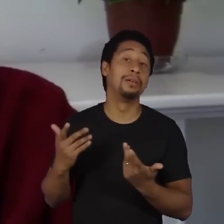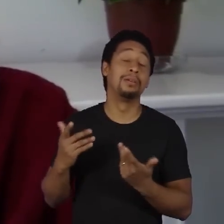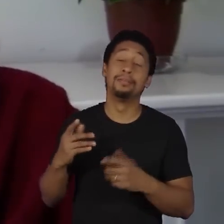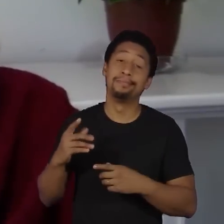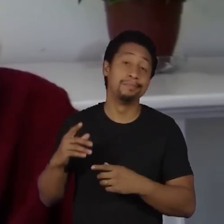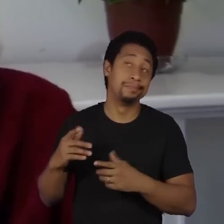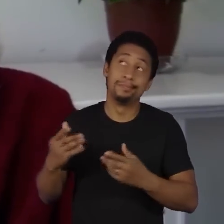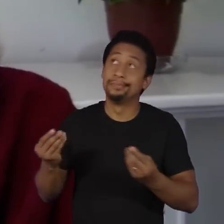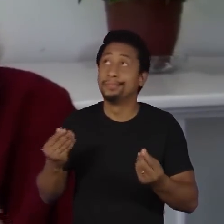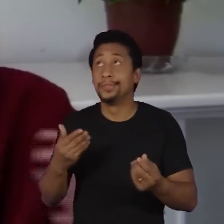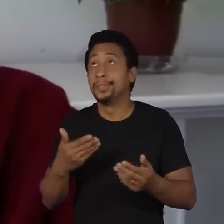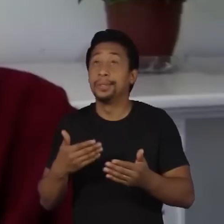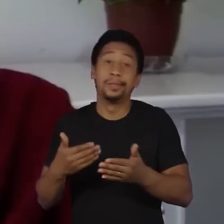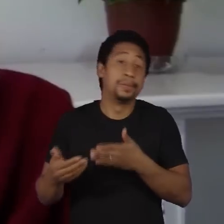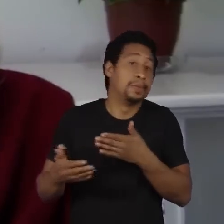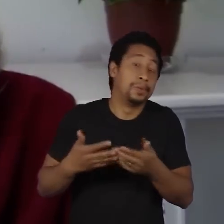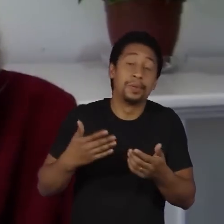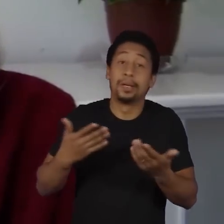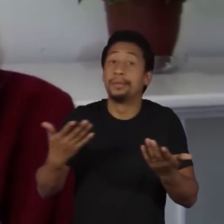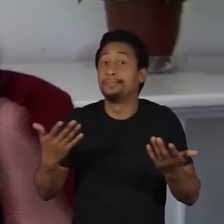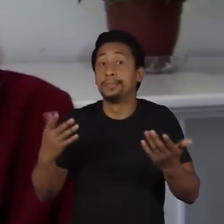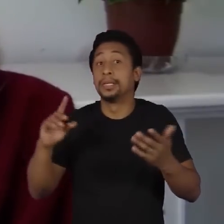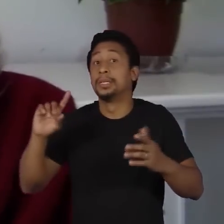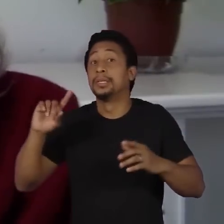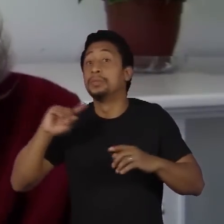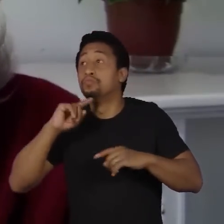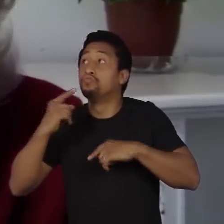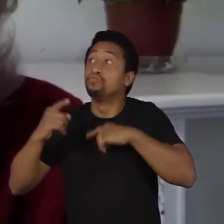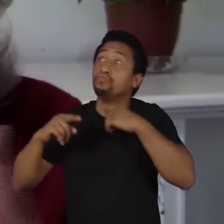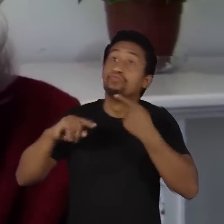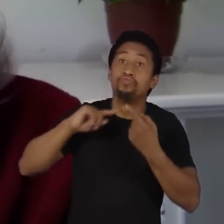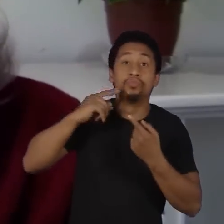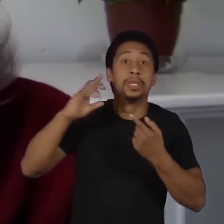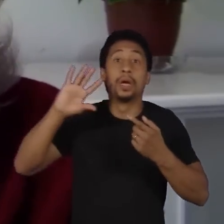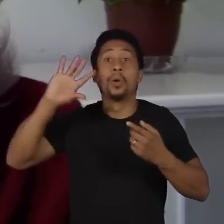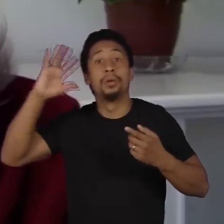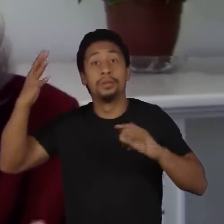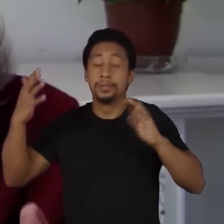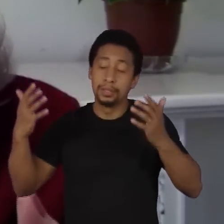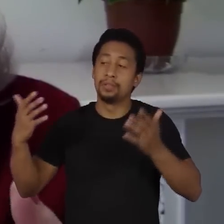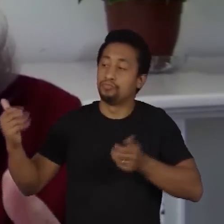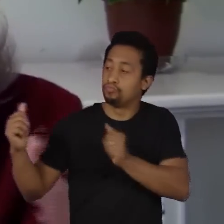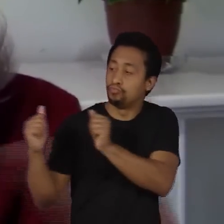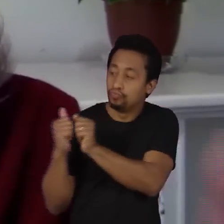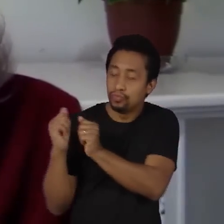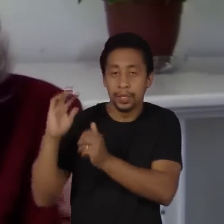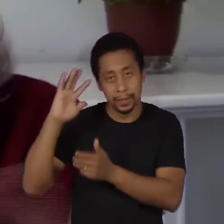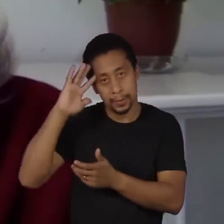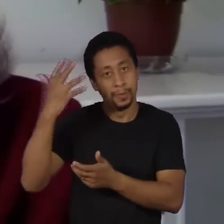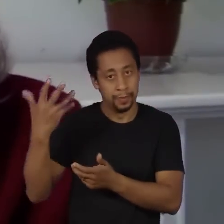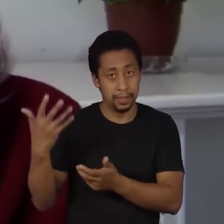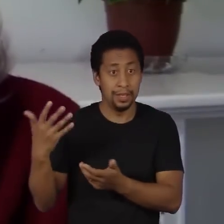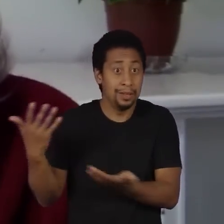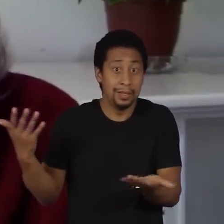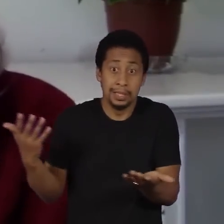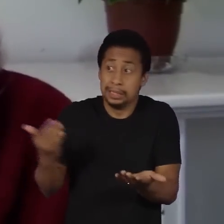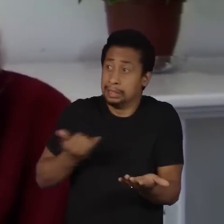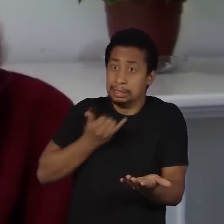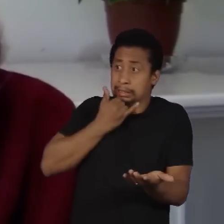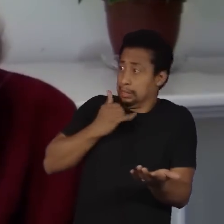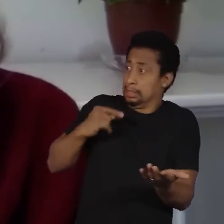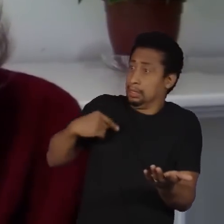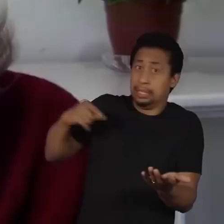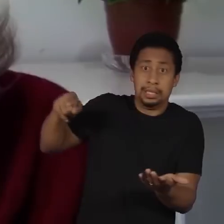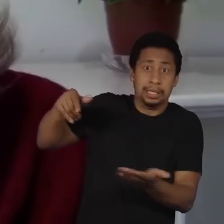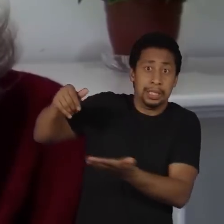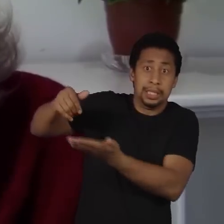e qualquer questões que surgiam eram resolvidas em conjunto. Mas, de repente, eu me vi